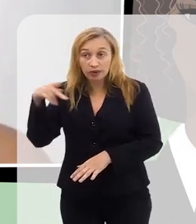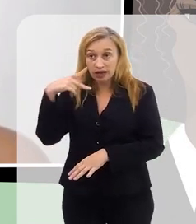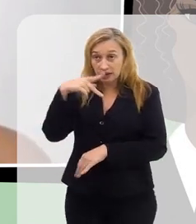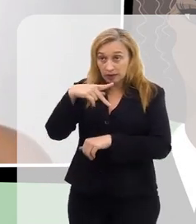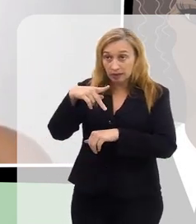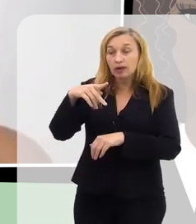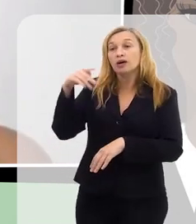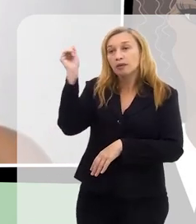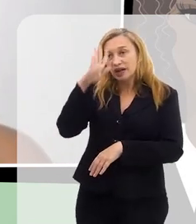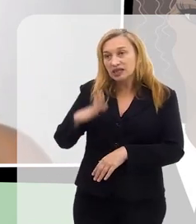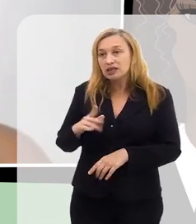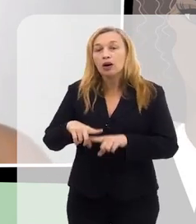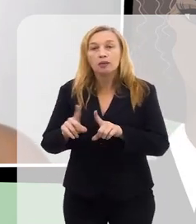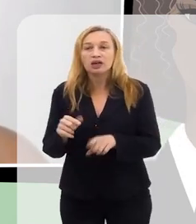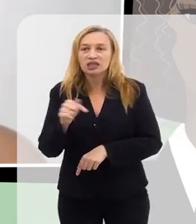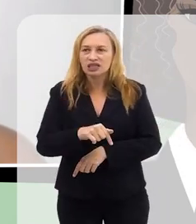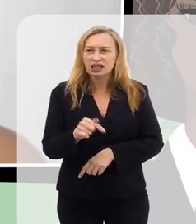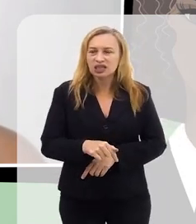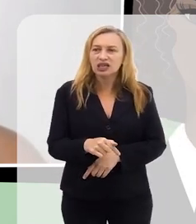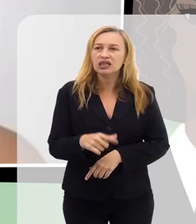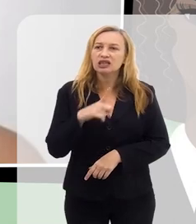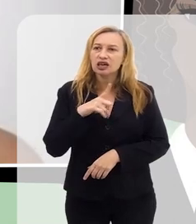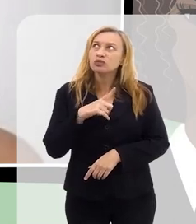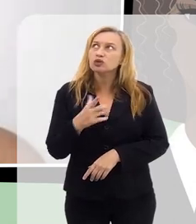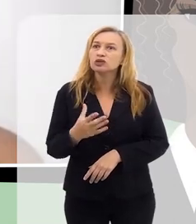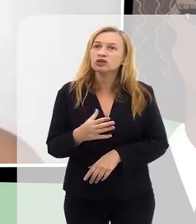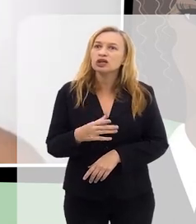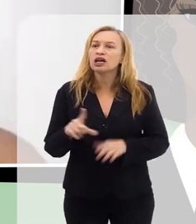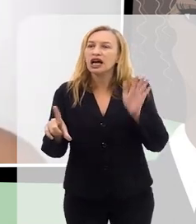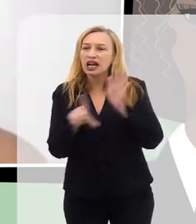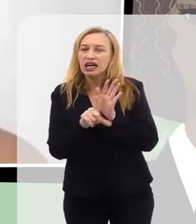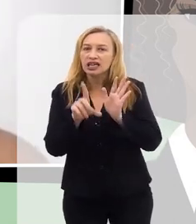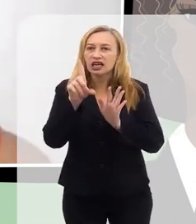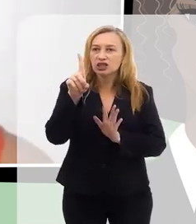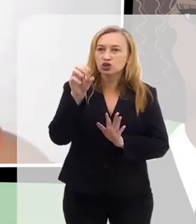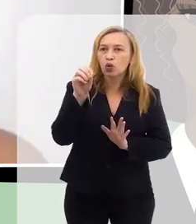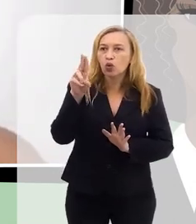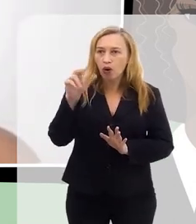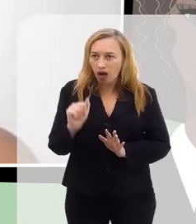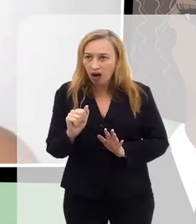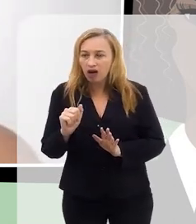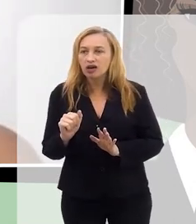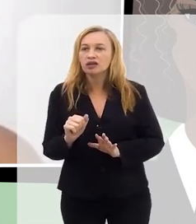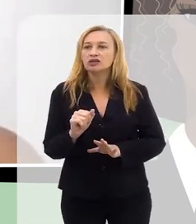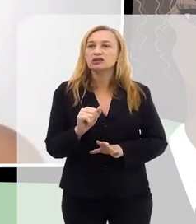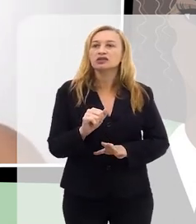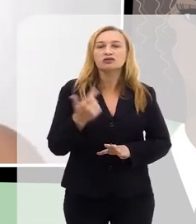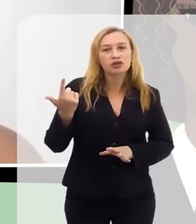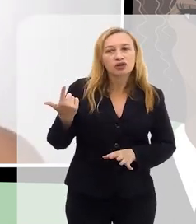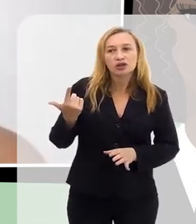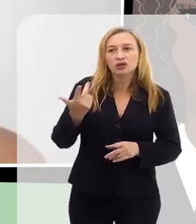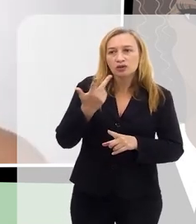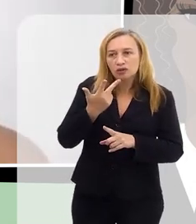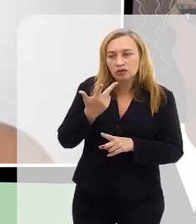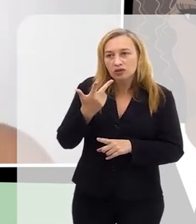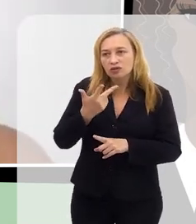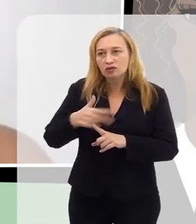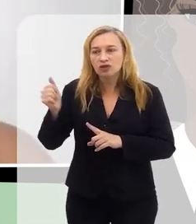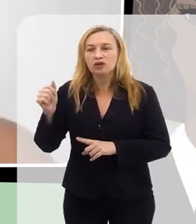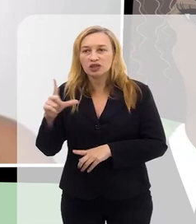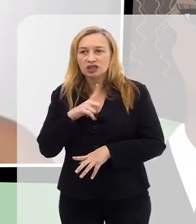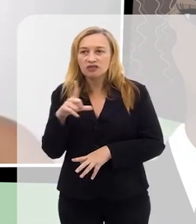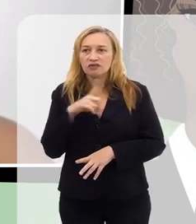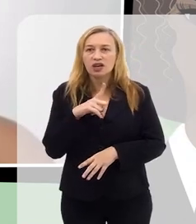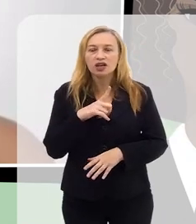né? Aqui realmente a gente até é bastante favorecido, nós temos a lei das doulas, que foi ali bravamente